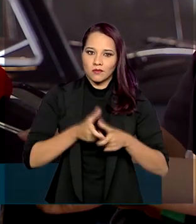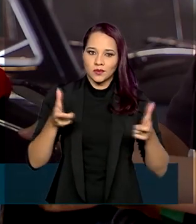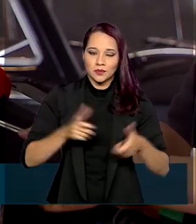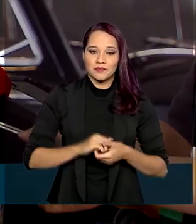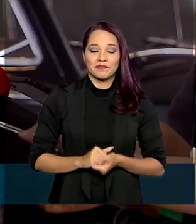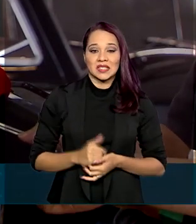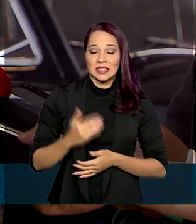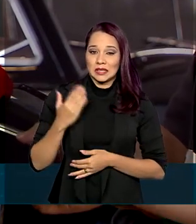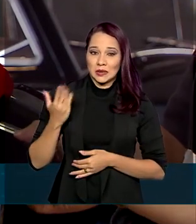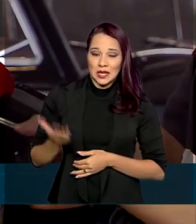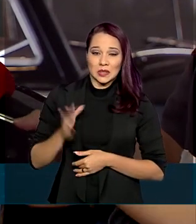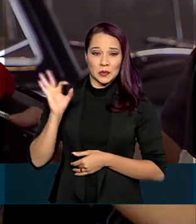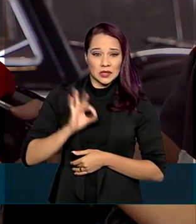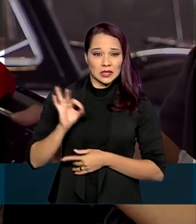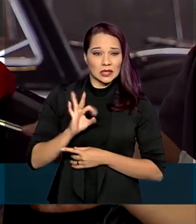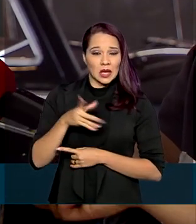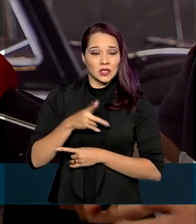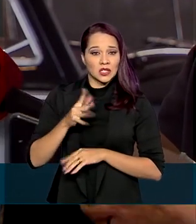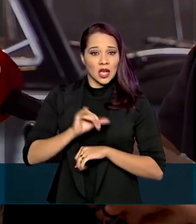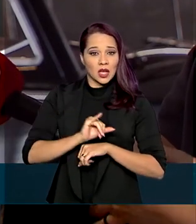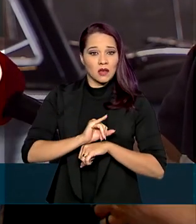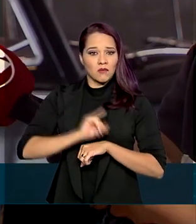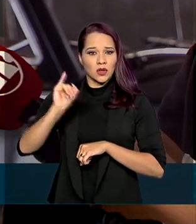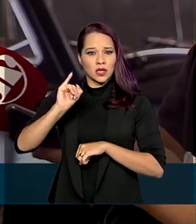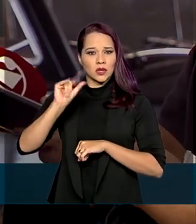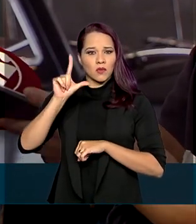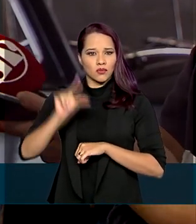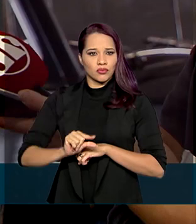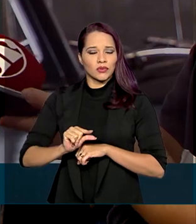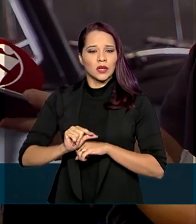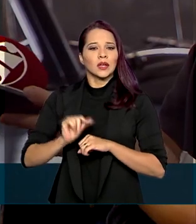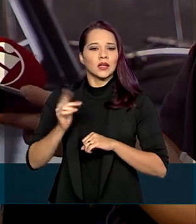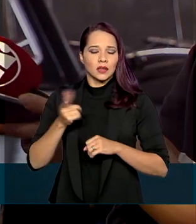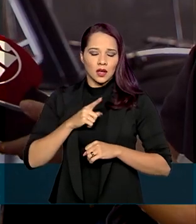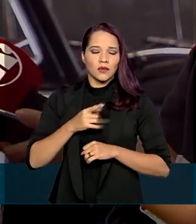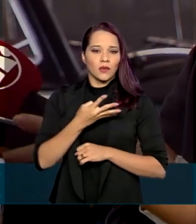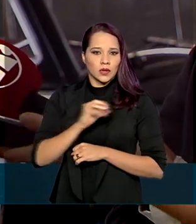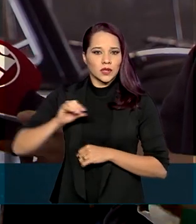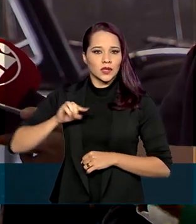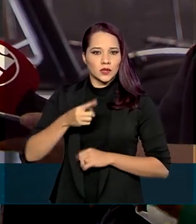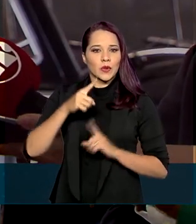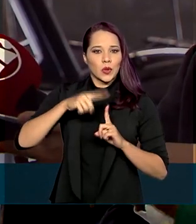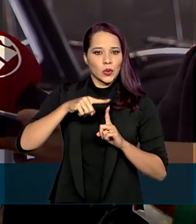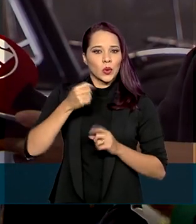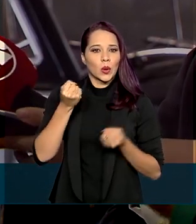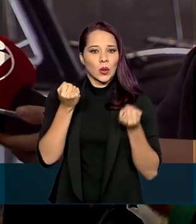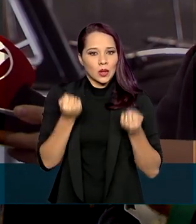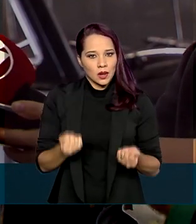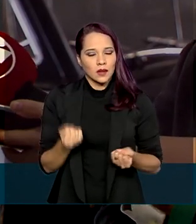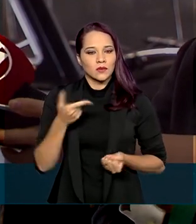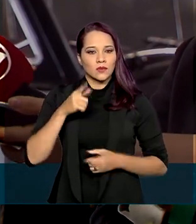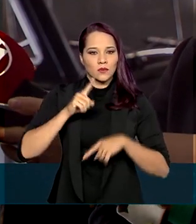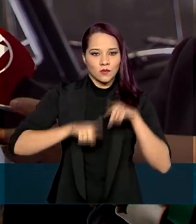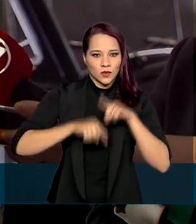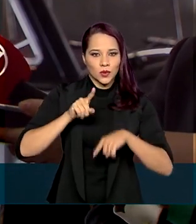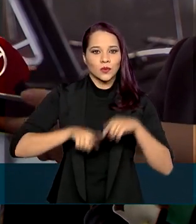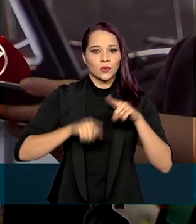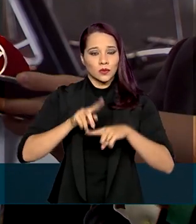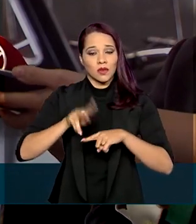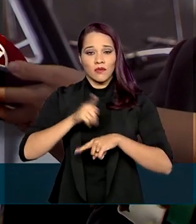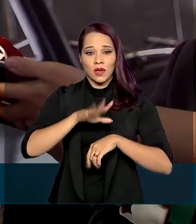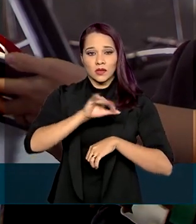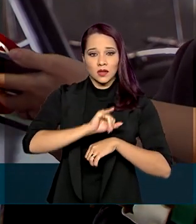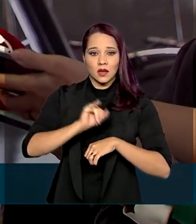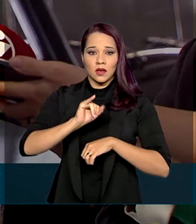essa tirada da tarifa de importação e autorizou 400 mil toneladas desse produto vão ser